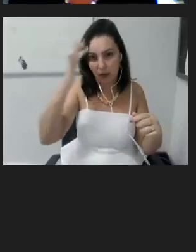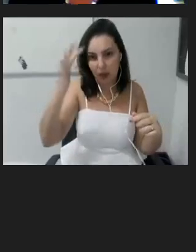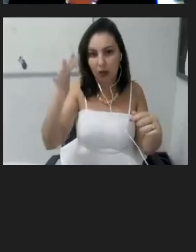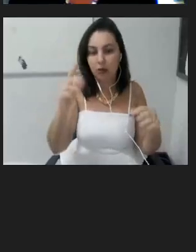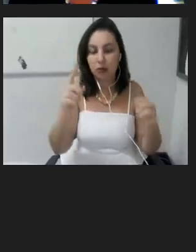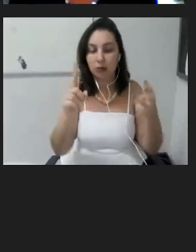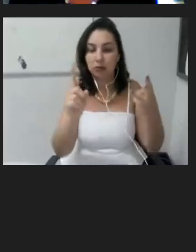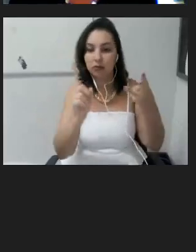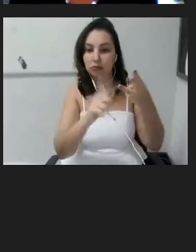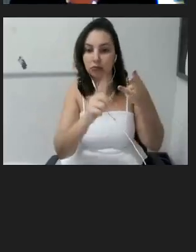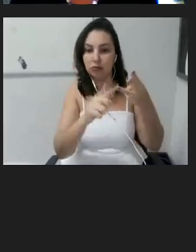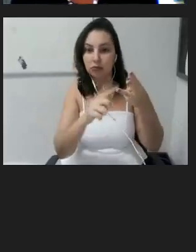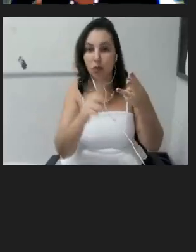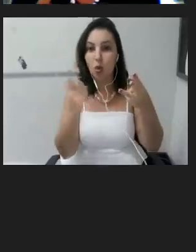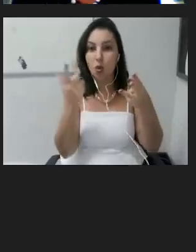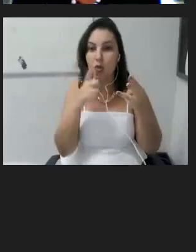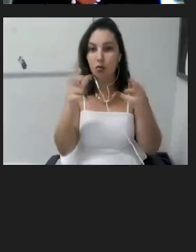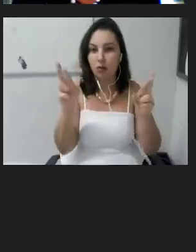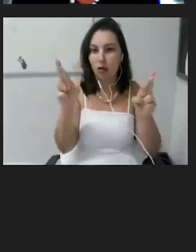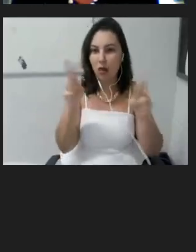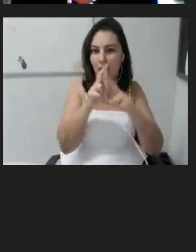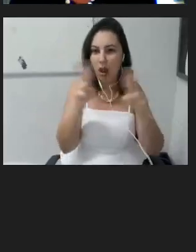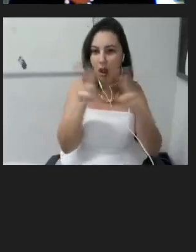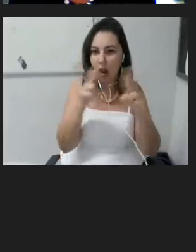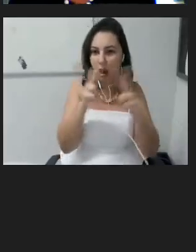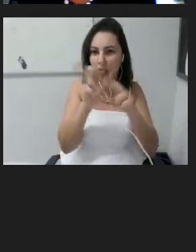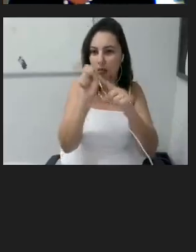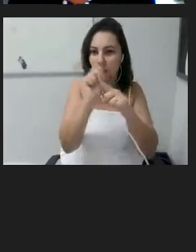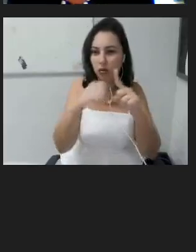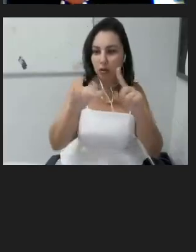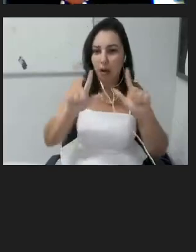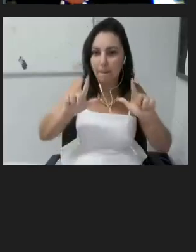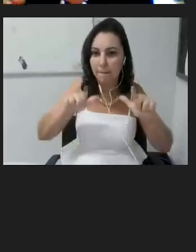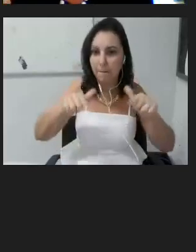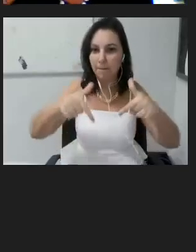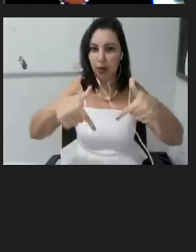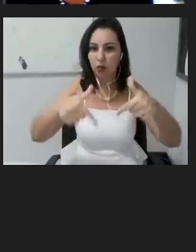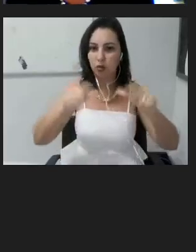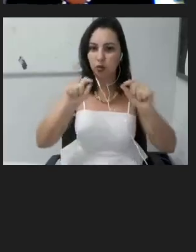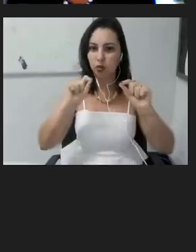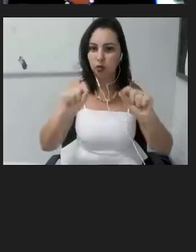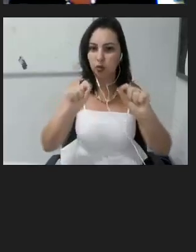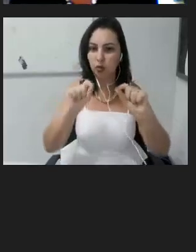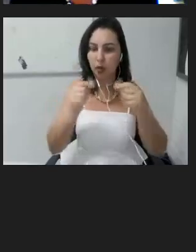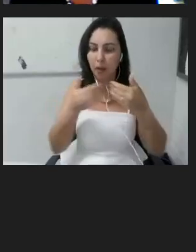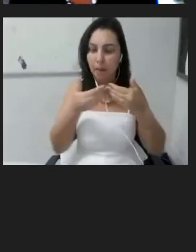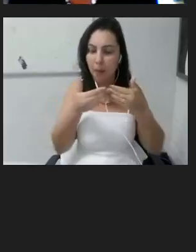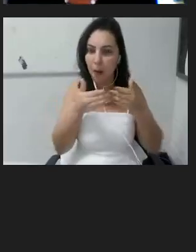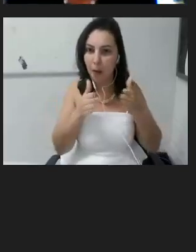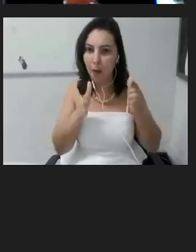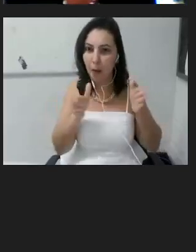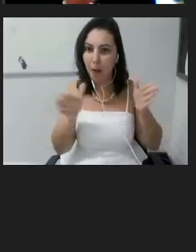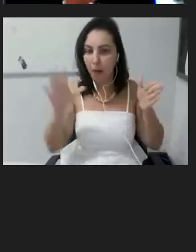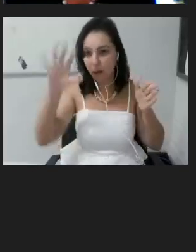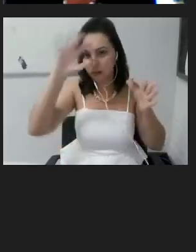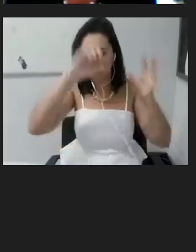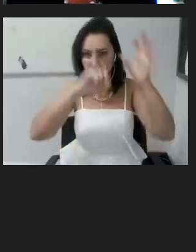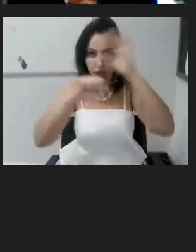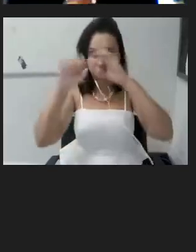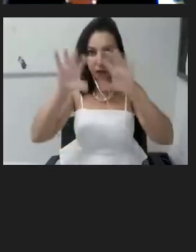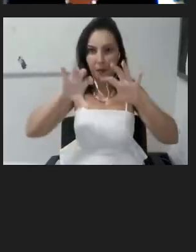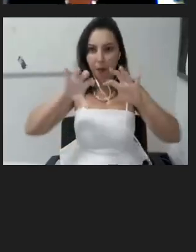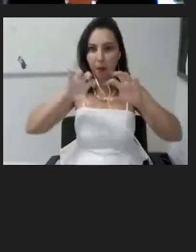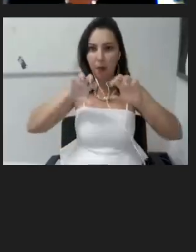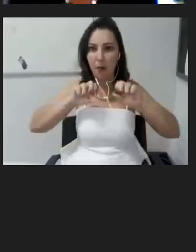construir relações sociais tendo uma atitude de se abrir para aprender e adquirir educação.